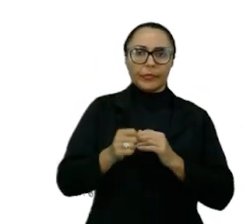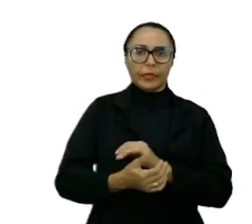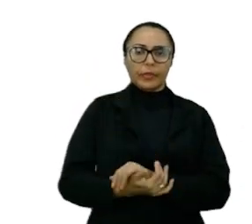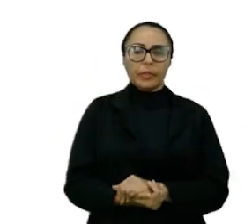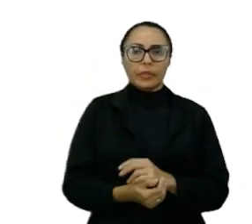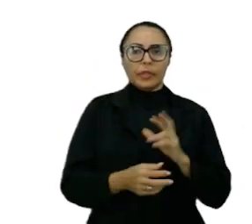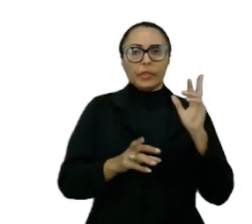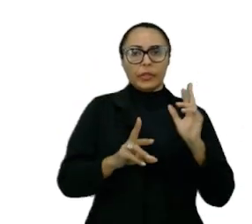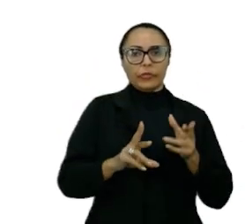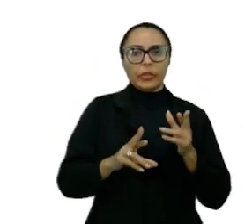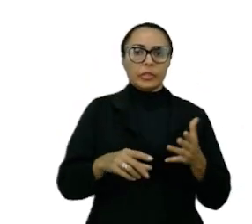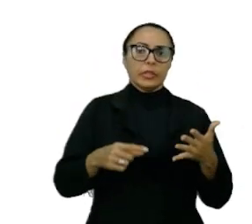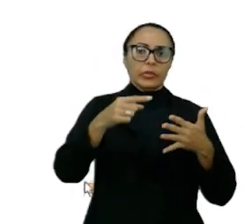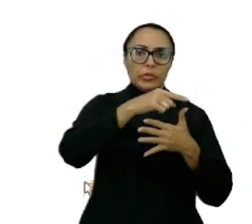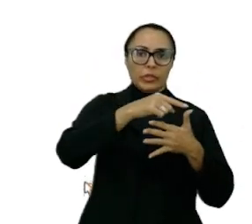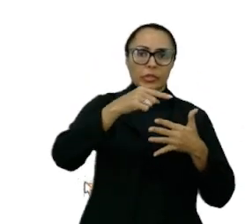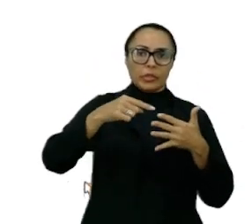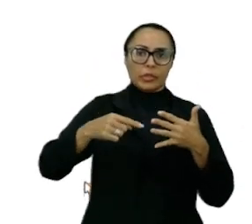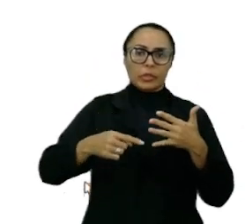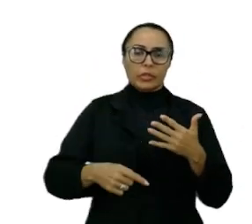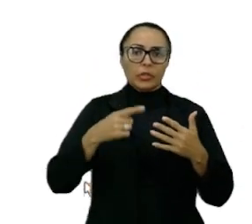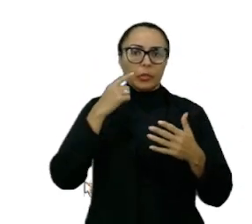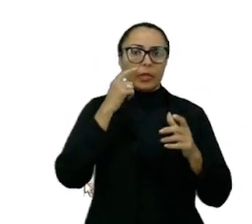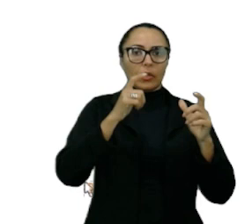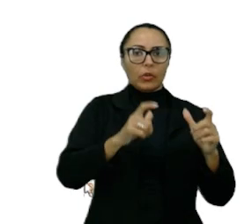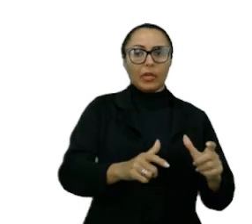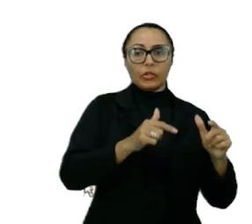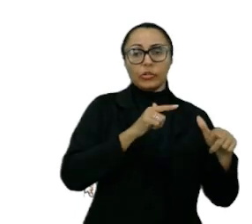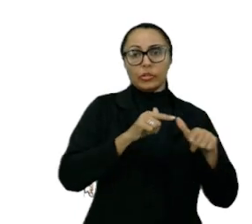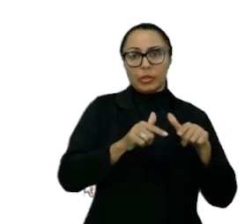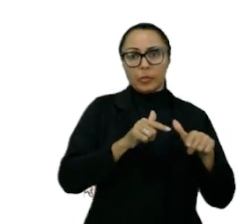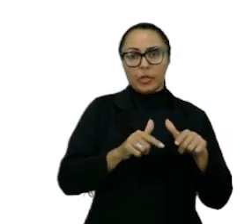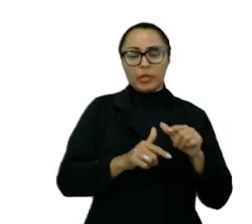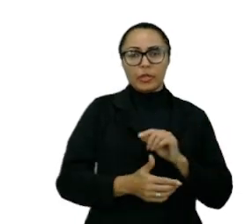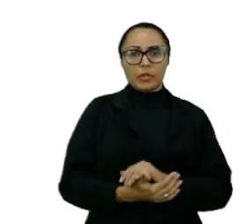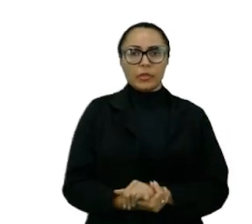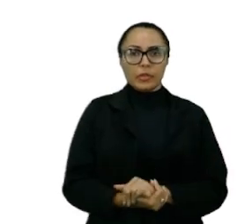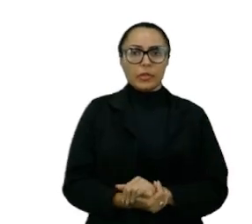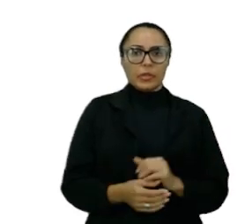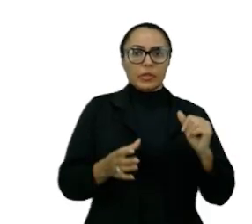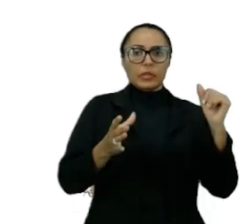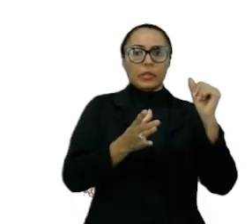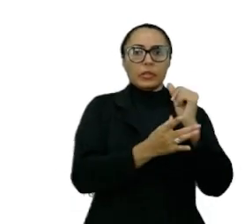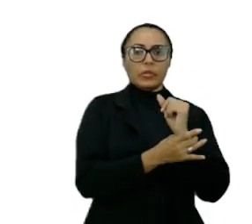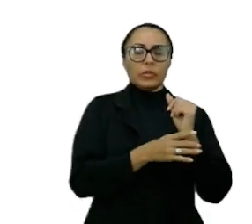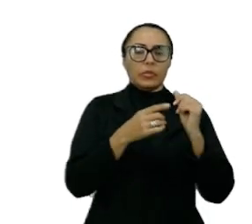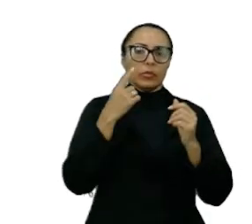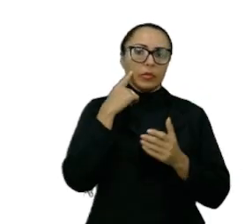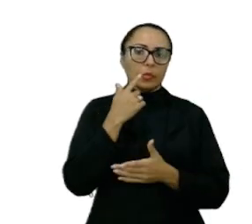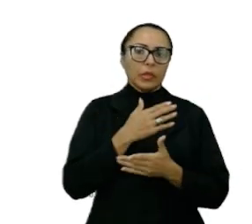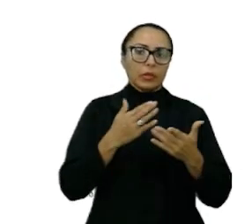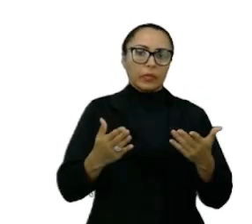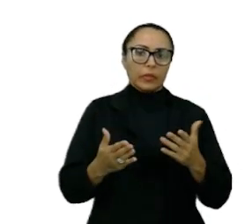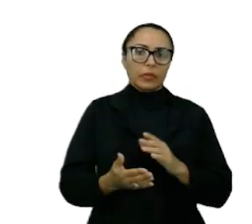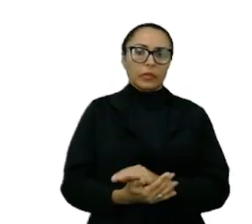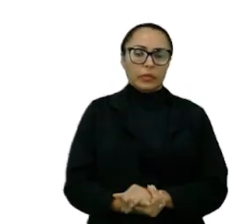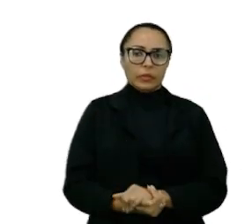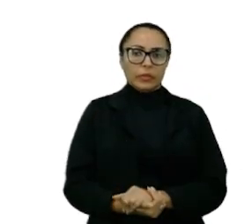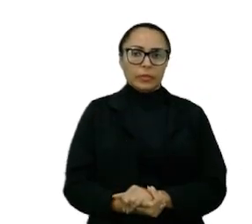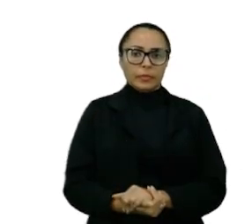refere-se aos requisitos para locais de trabalho seguros e saudáveis para os